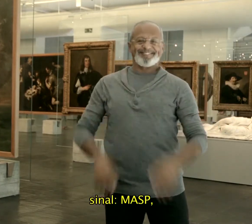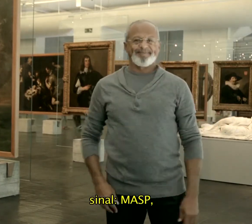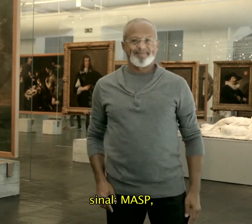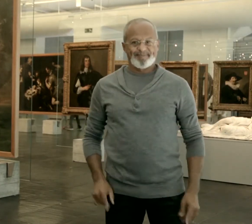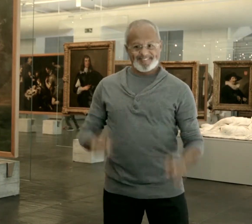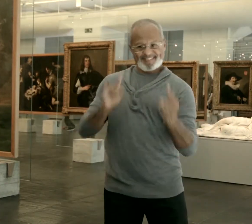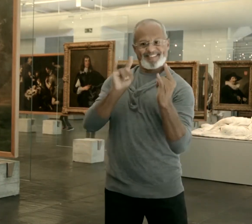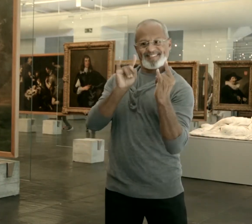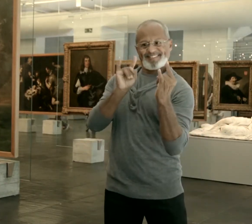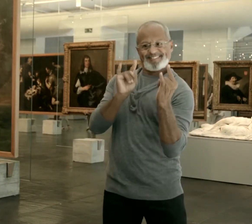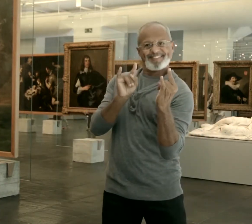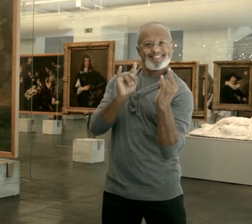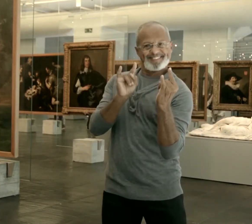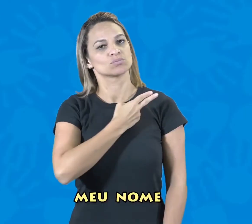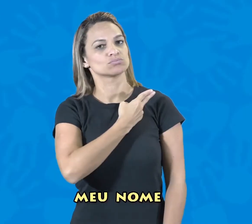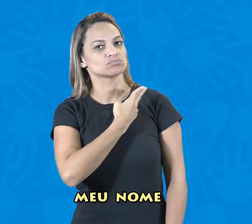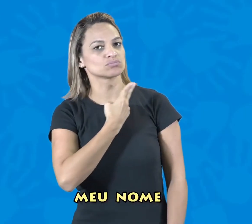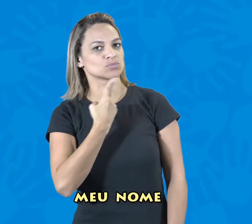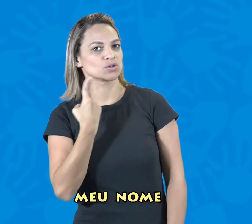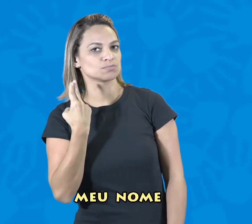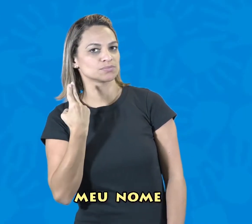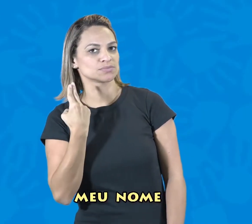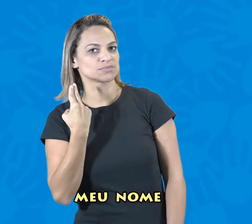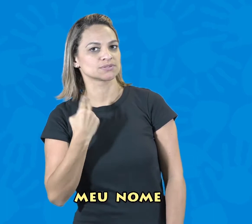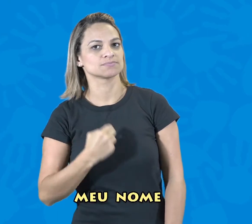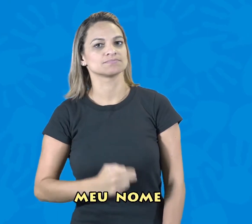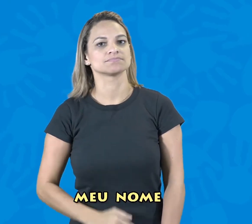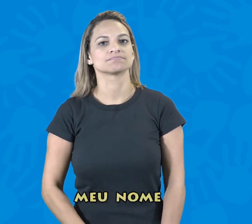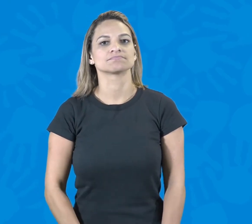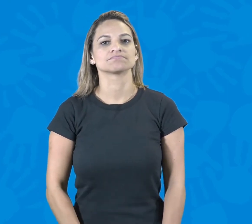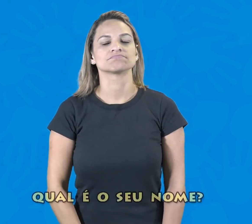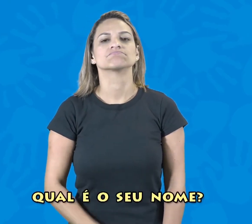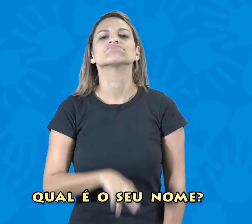Tem que fazer Graduação Tem que fazer Curso Estar